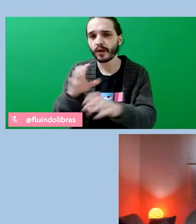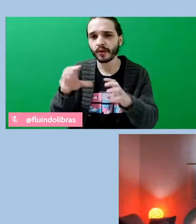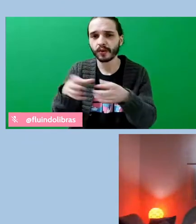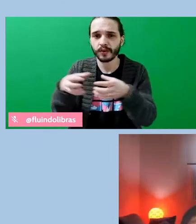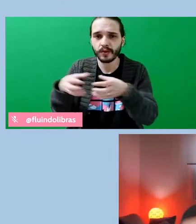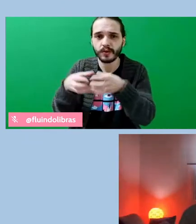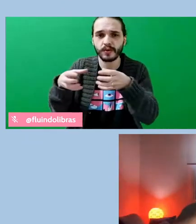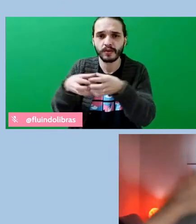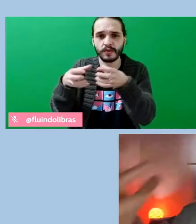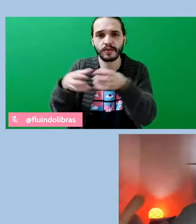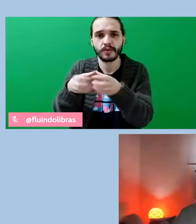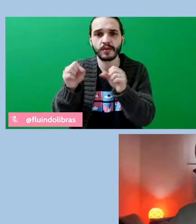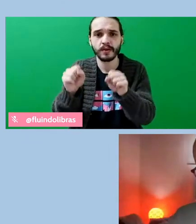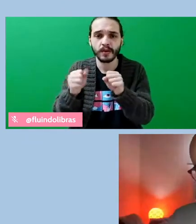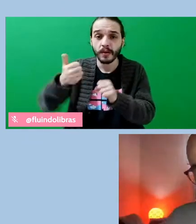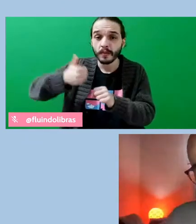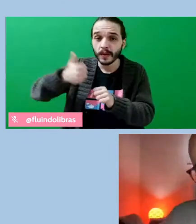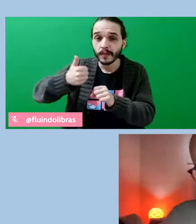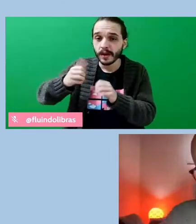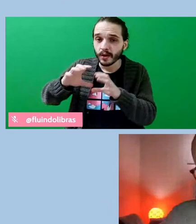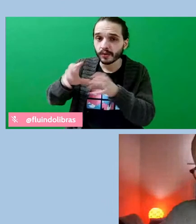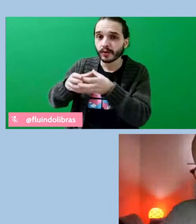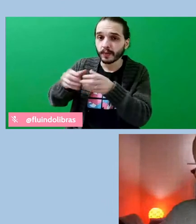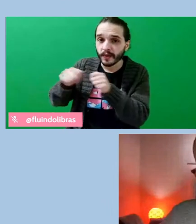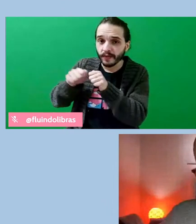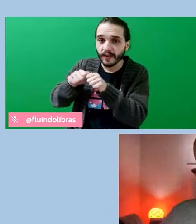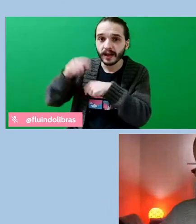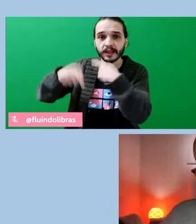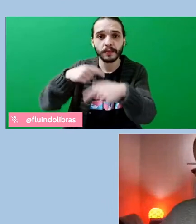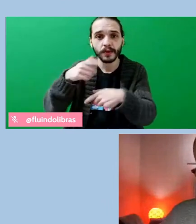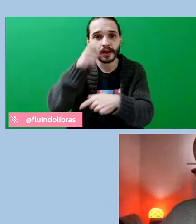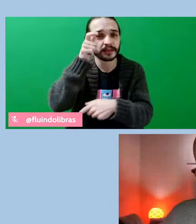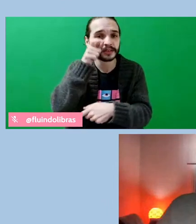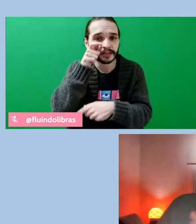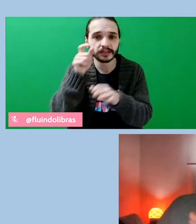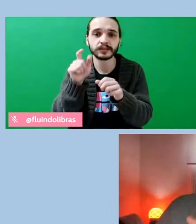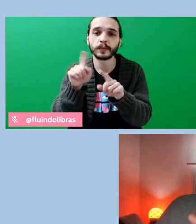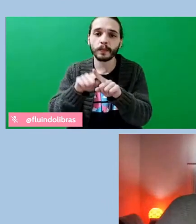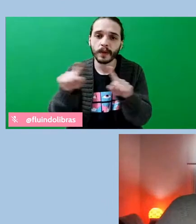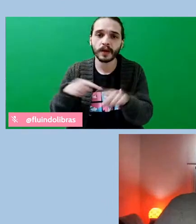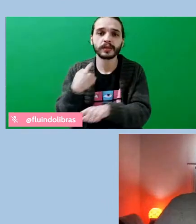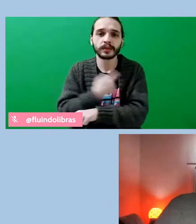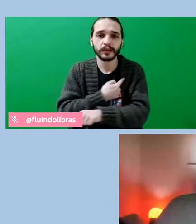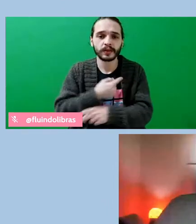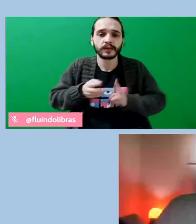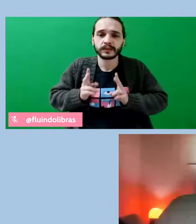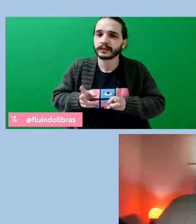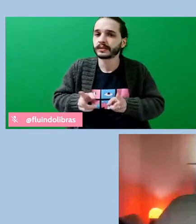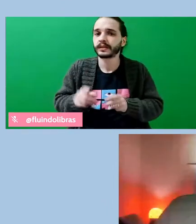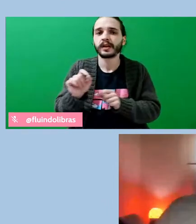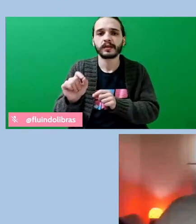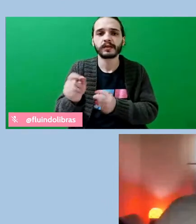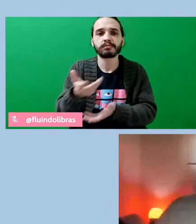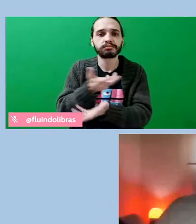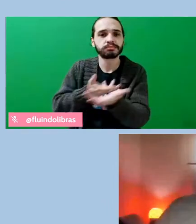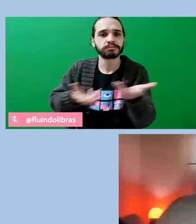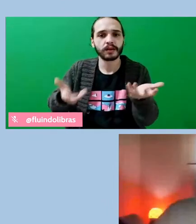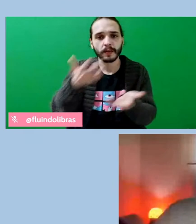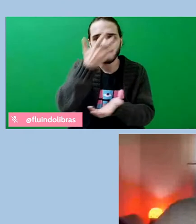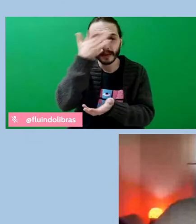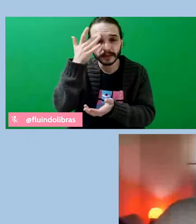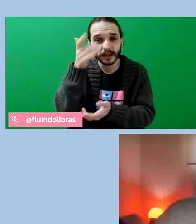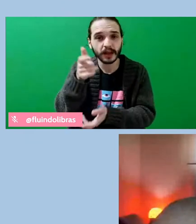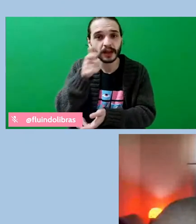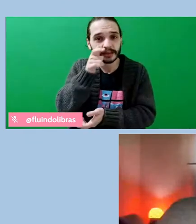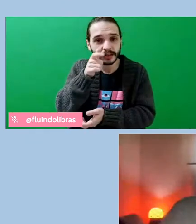primeiro público que é esse público que faz o filme, seja o público que está lá na frente. Mas, de qualquer maneira, o ponto é sempre que a gente trabalha para quem está vendo. Então,